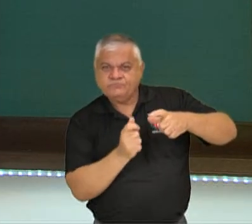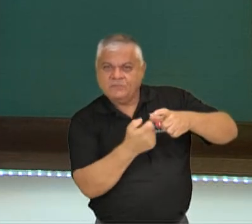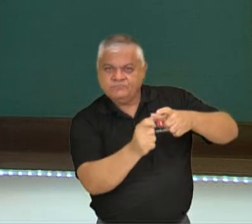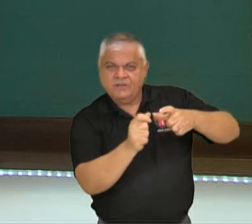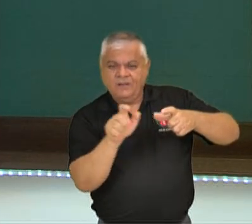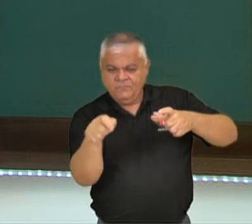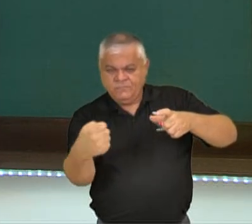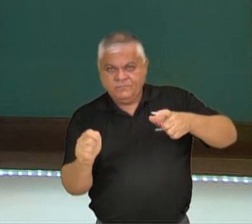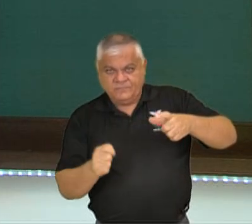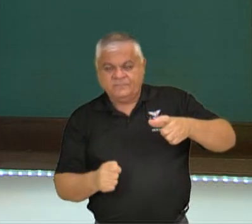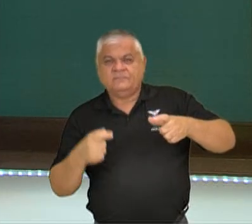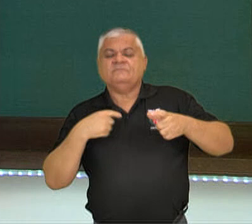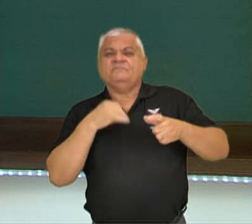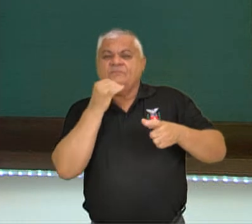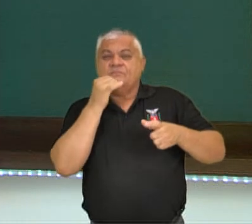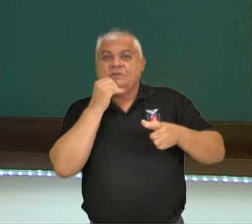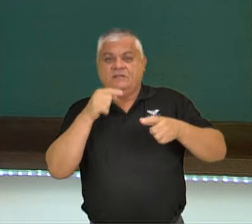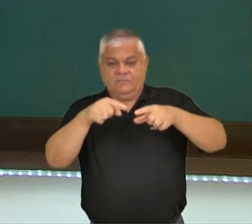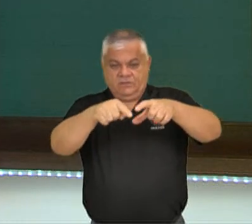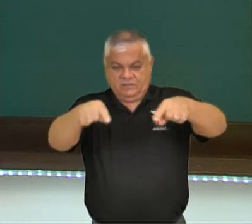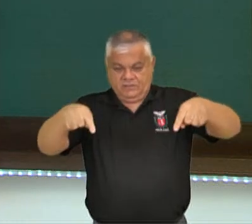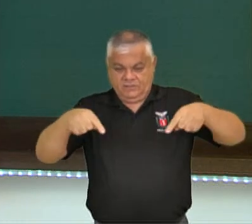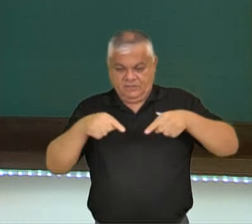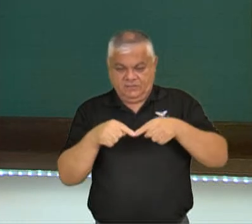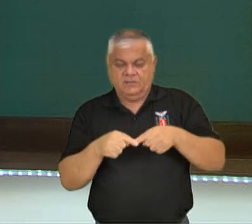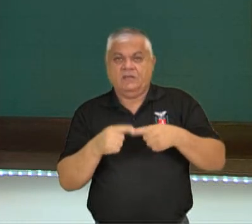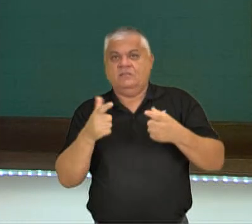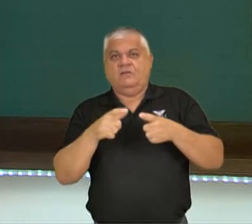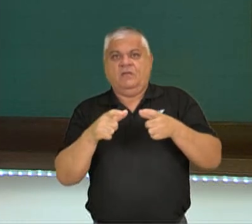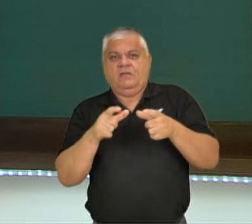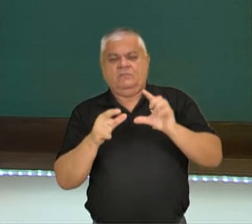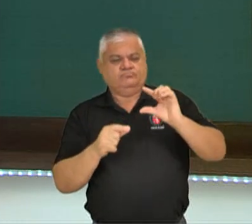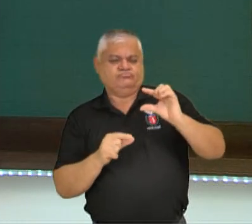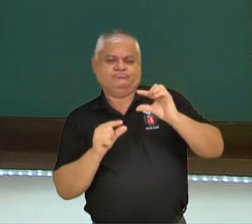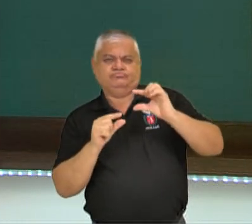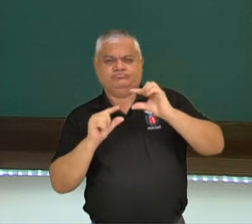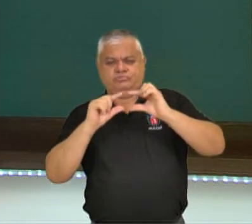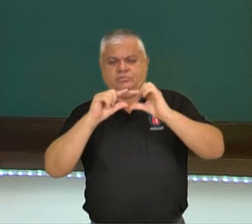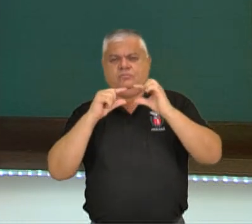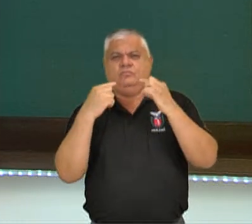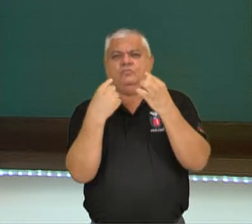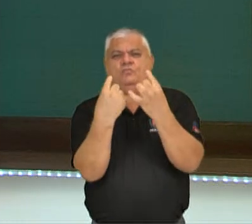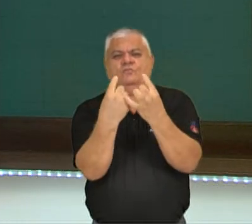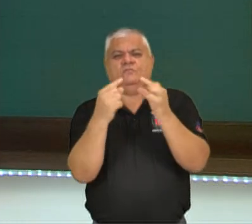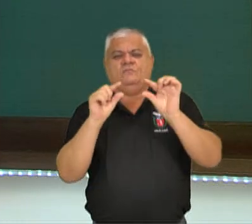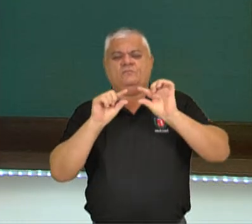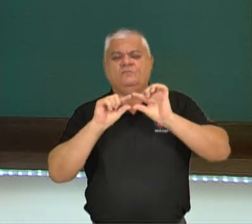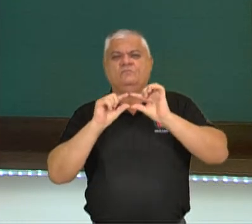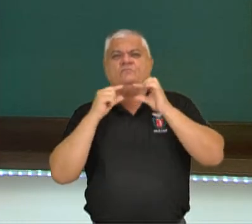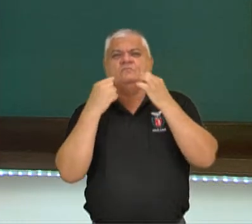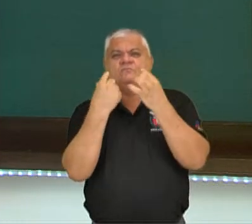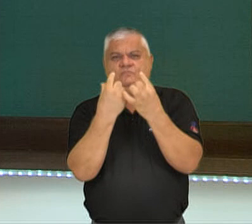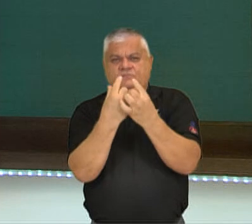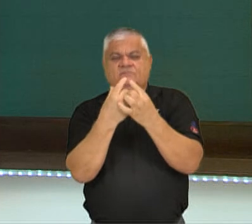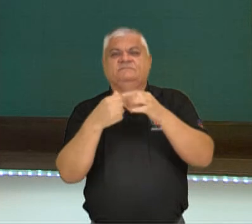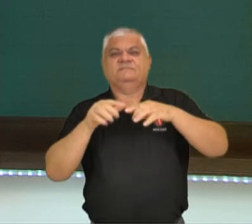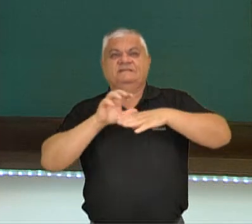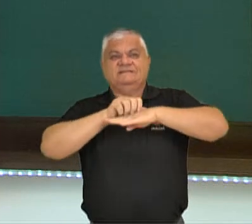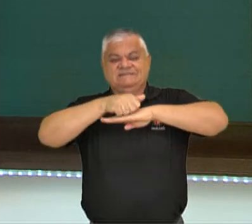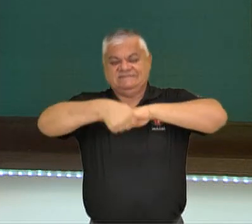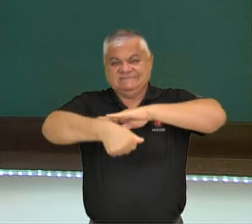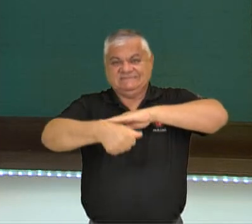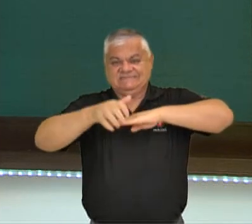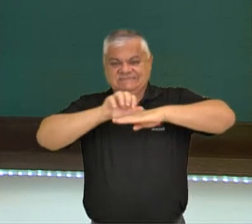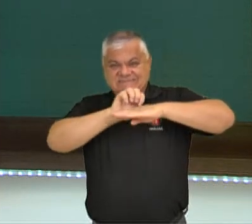então não chega a formar uma caixa de ressonância, mas ela serve para manter essa pele bem esticada,